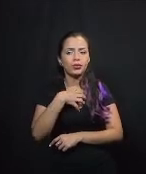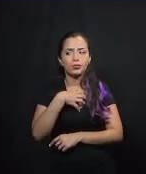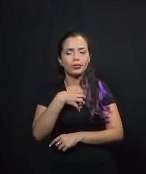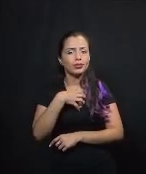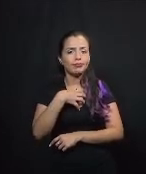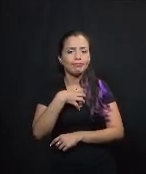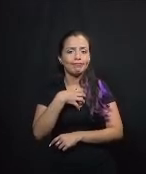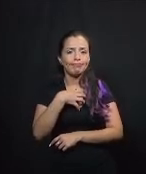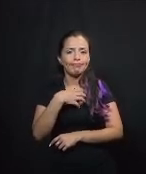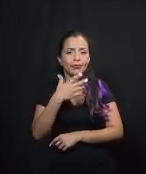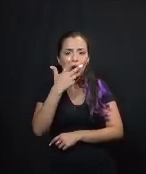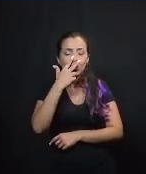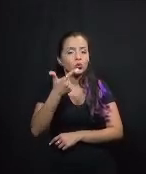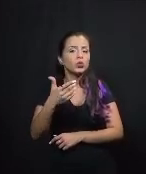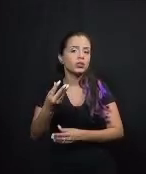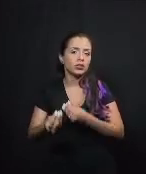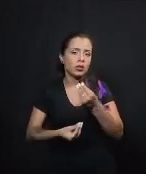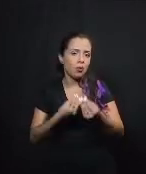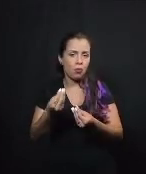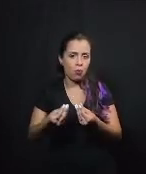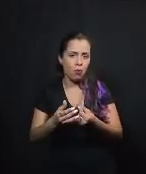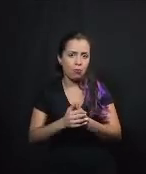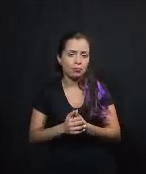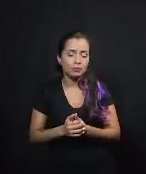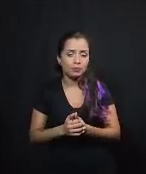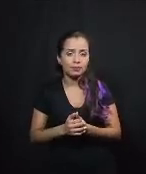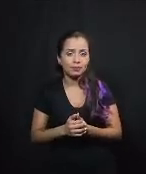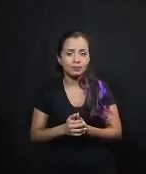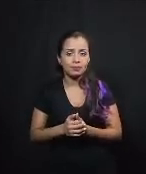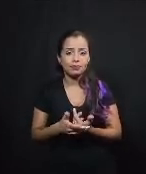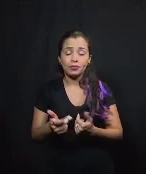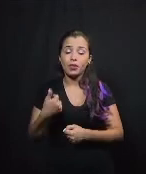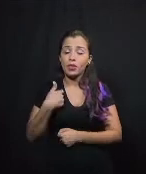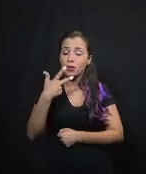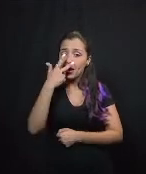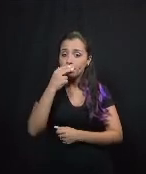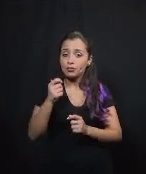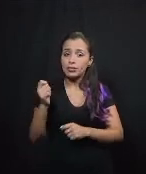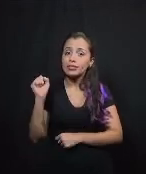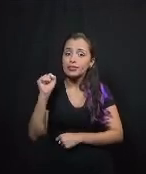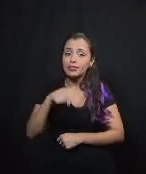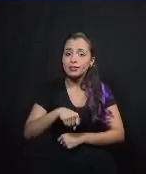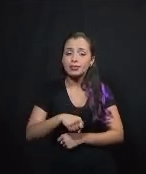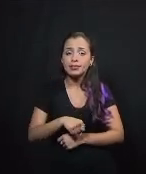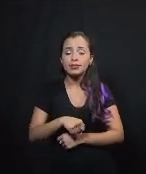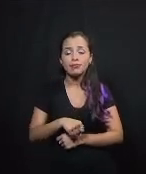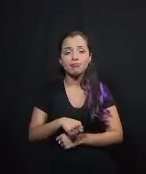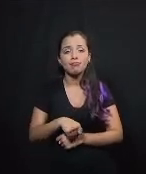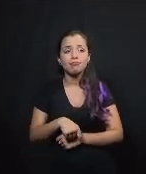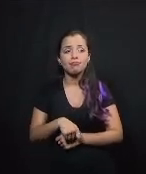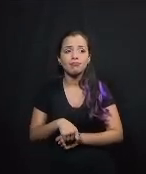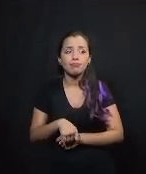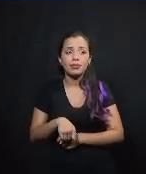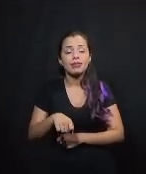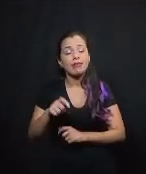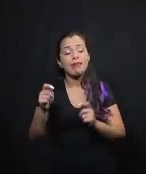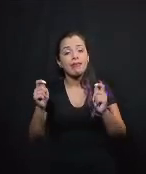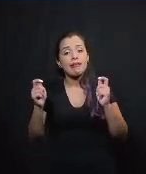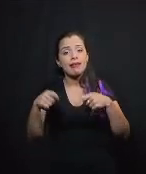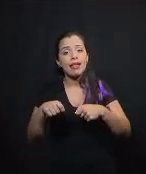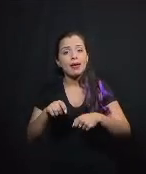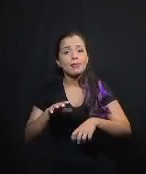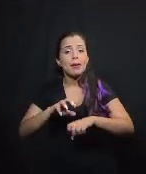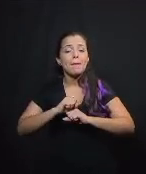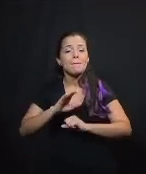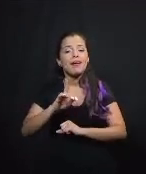de segunda instância e tal. Então, eu acho que há uma redução disso. Agora, vocês podem, então, nesse sentido, pode piorar. Mas tem um